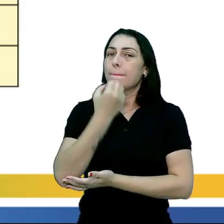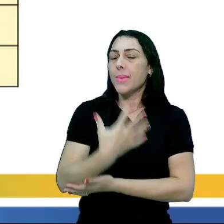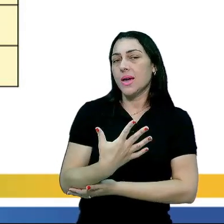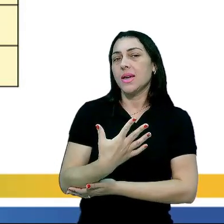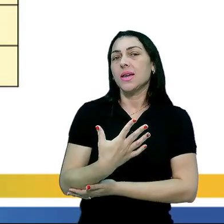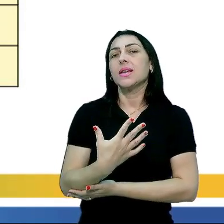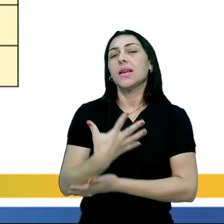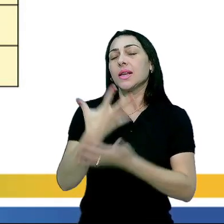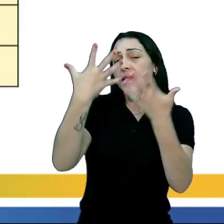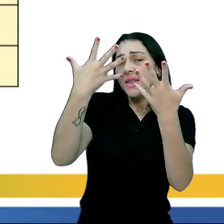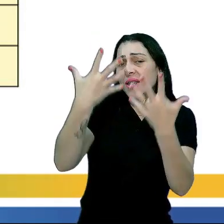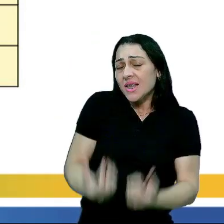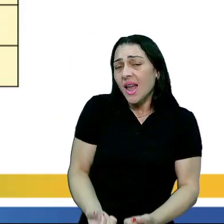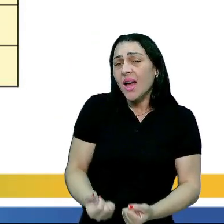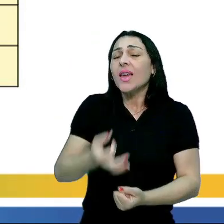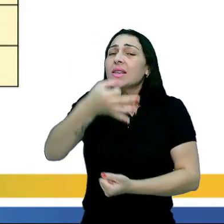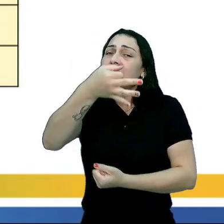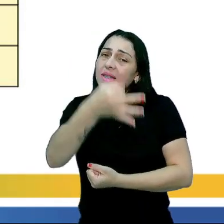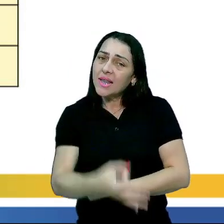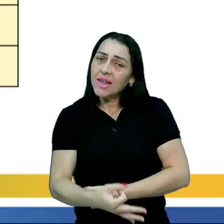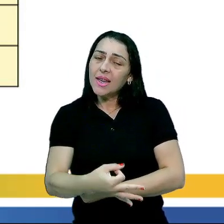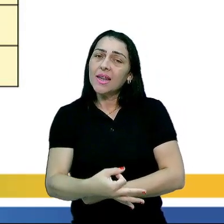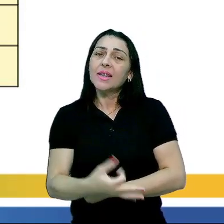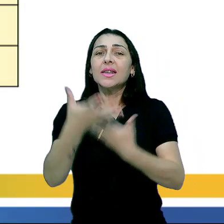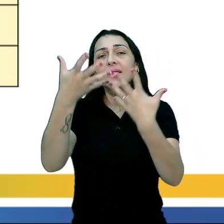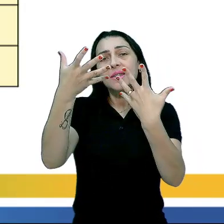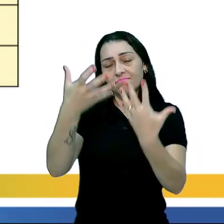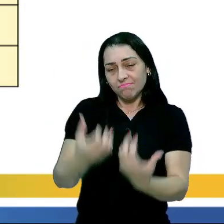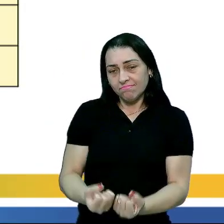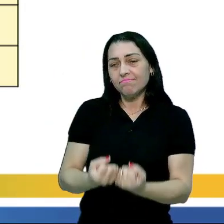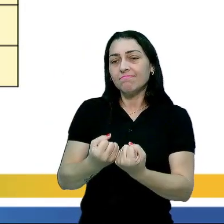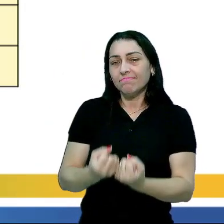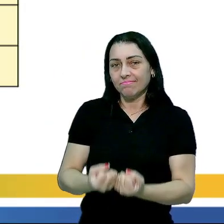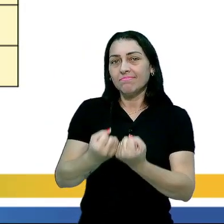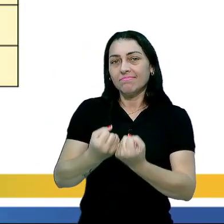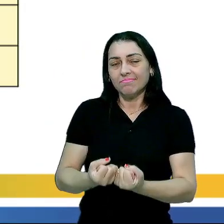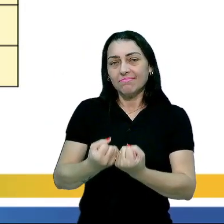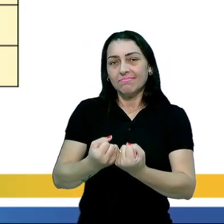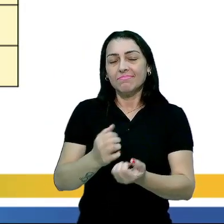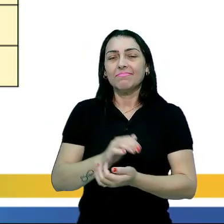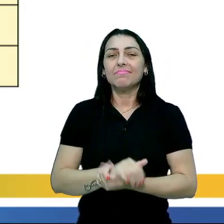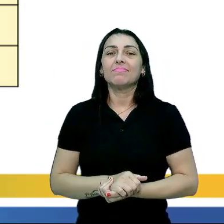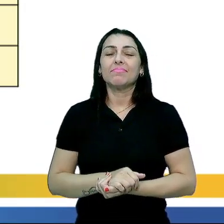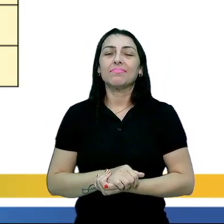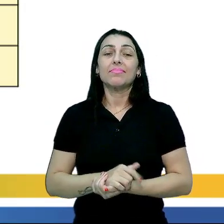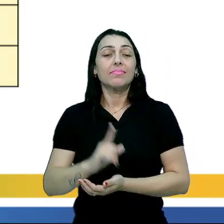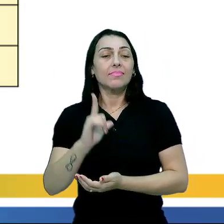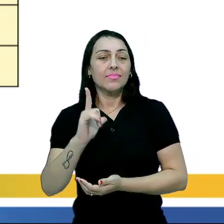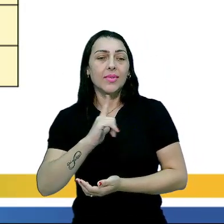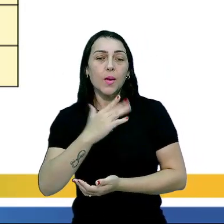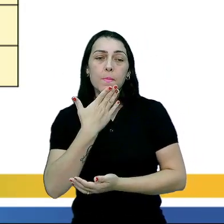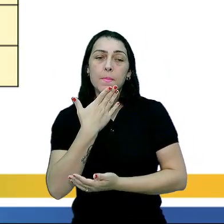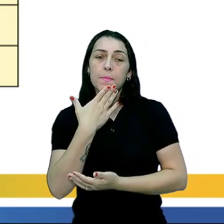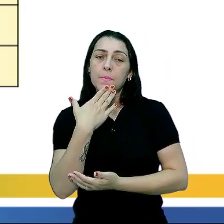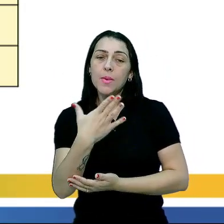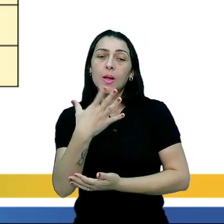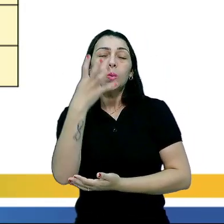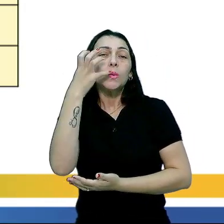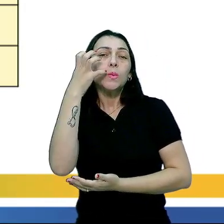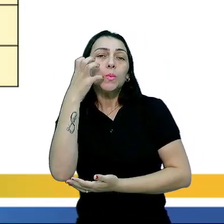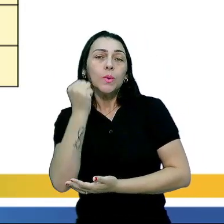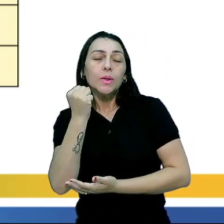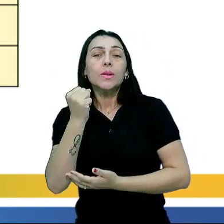bem, a adesão àquilo que é correto, aquilo que é aceitável, não é? Temos o apelo afetivo,